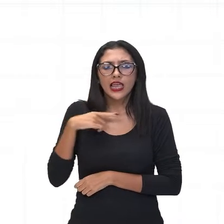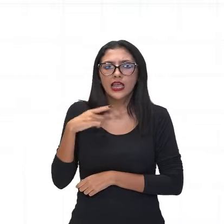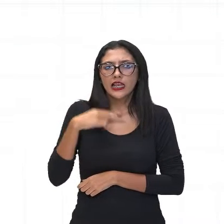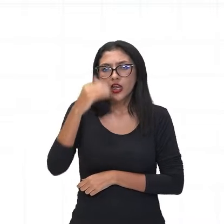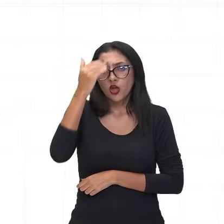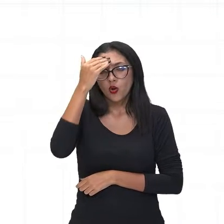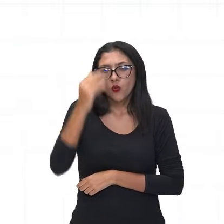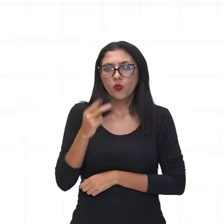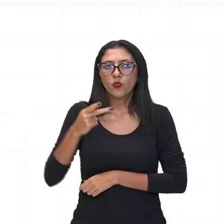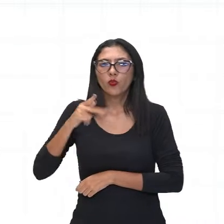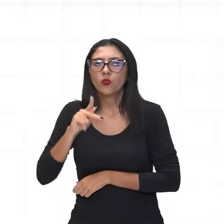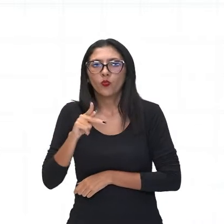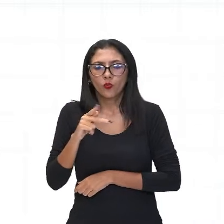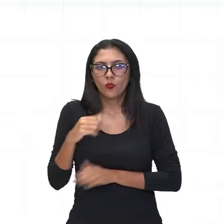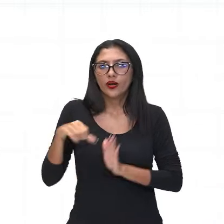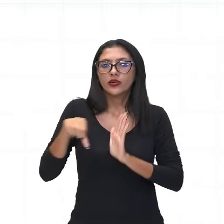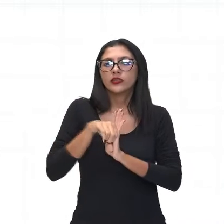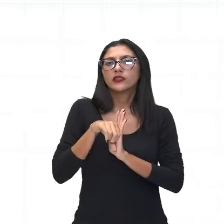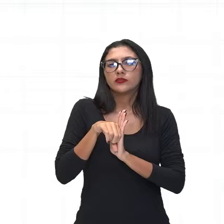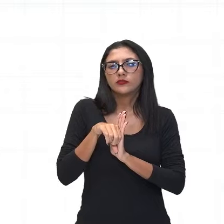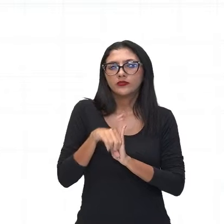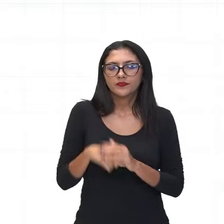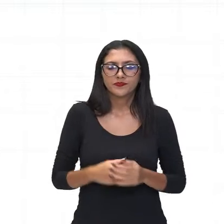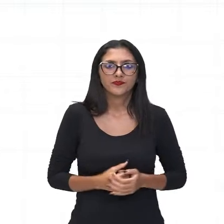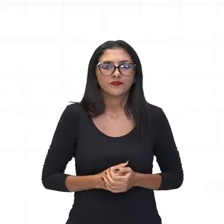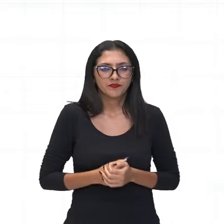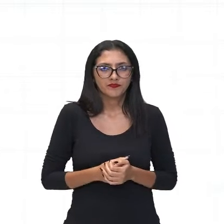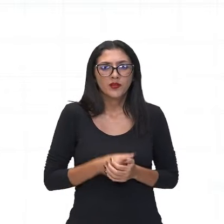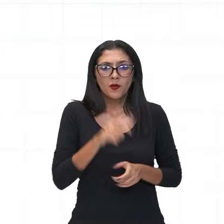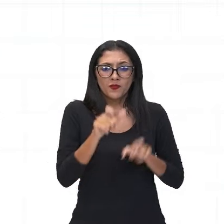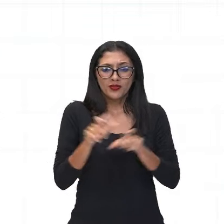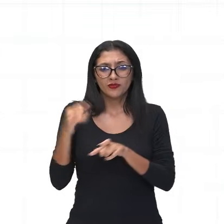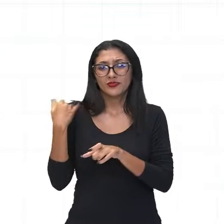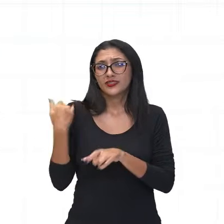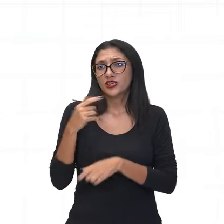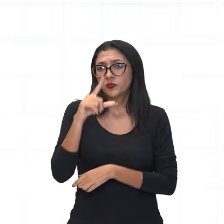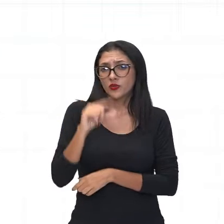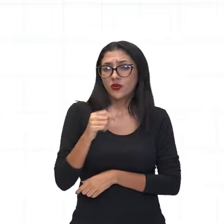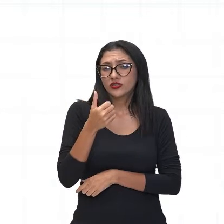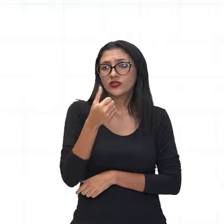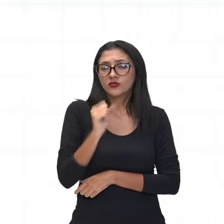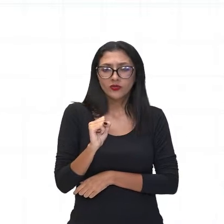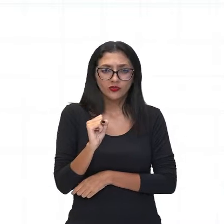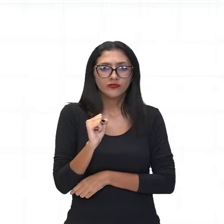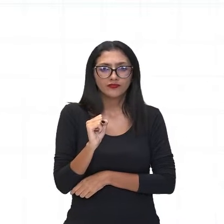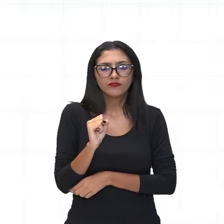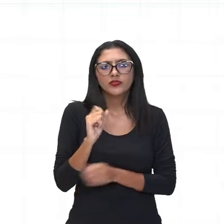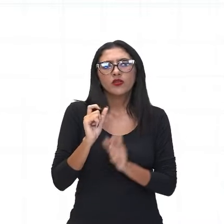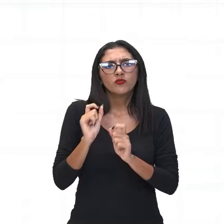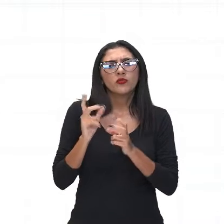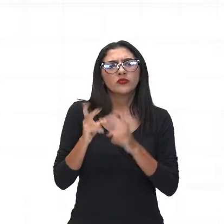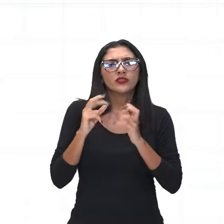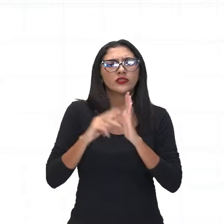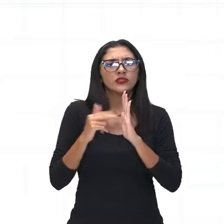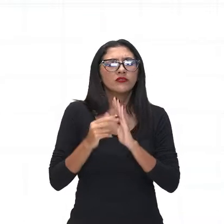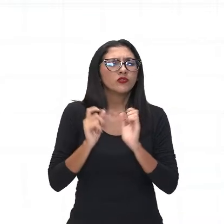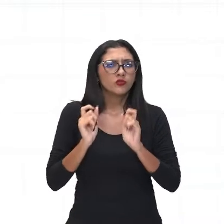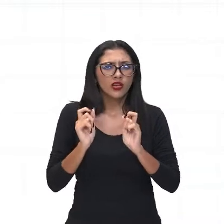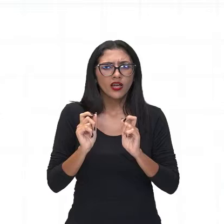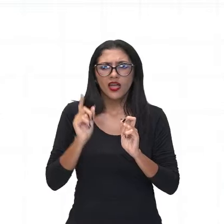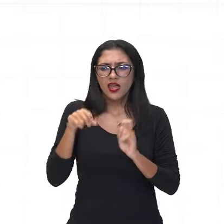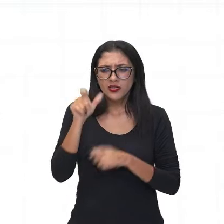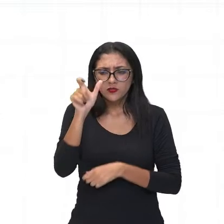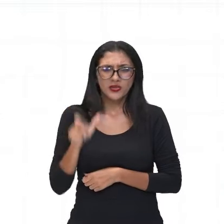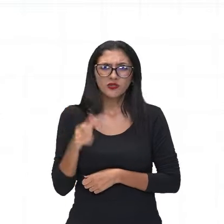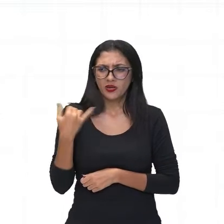são penalmente inimputáveis os menores de 18 anos significa dizer que eles não são capazes de